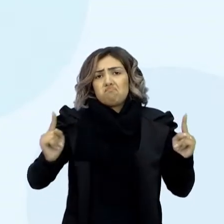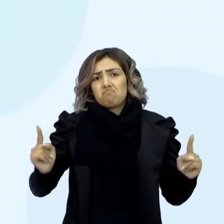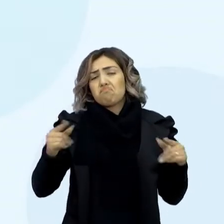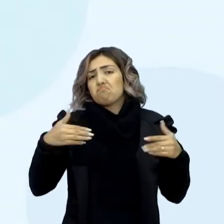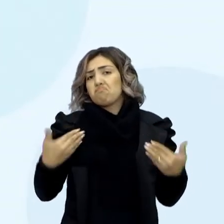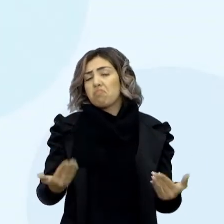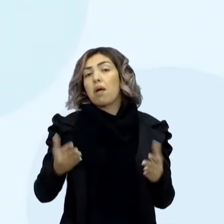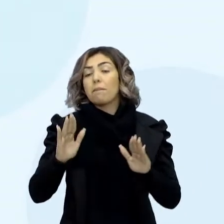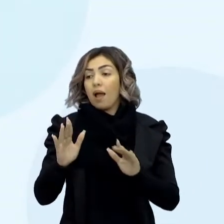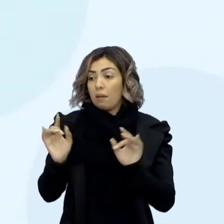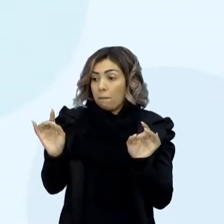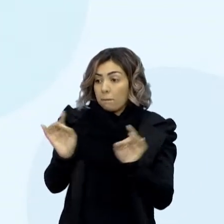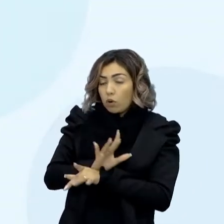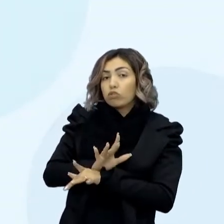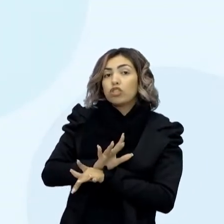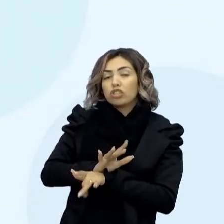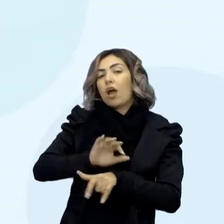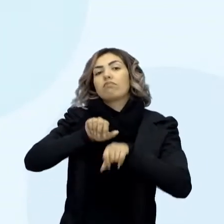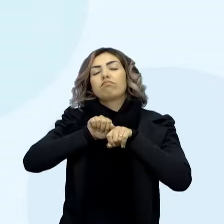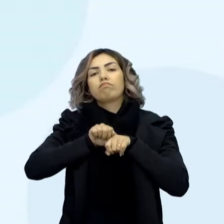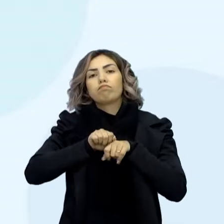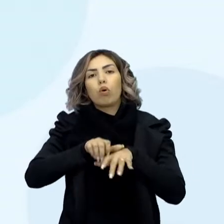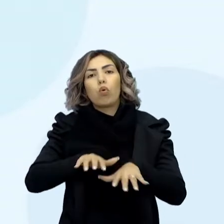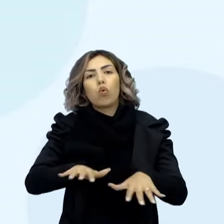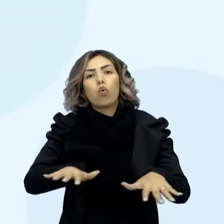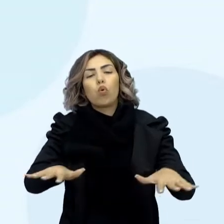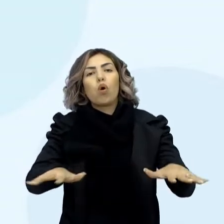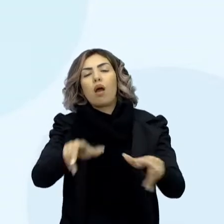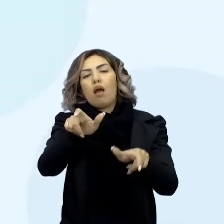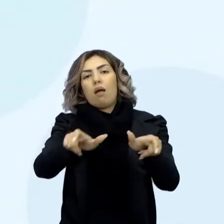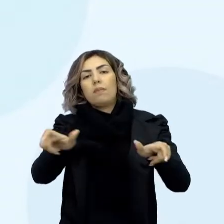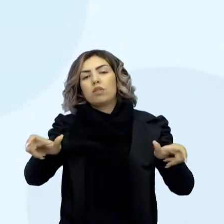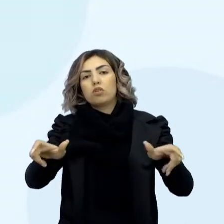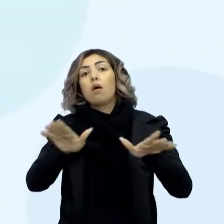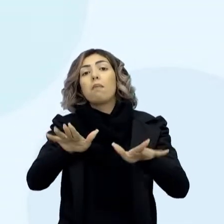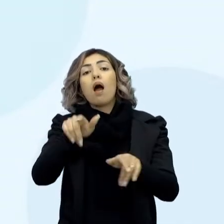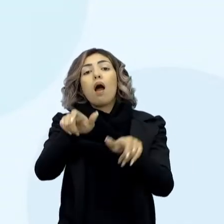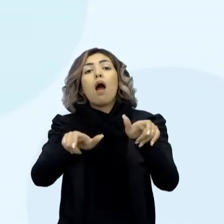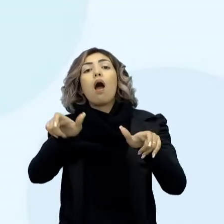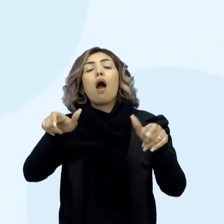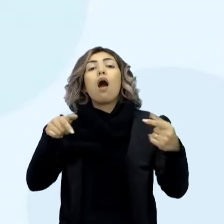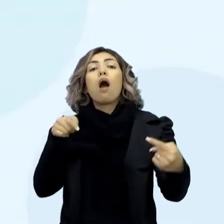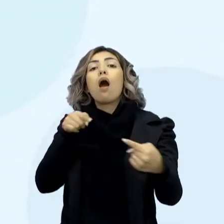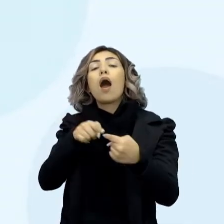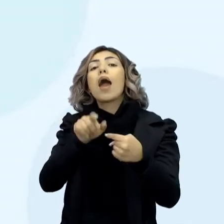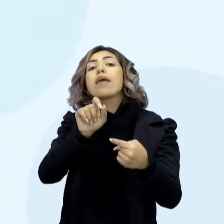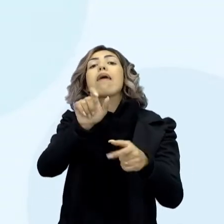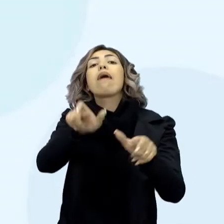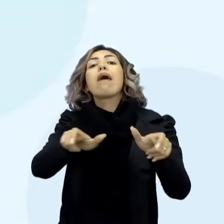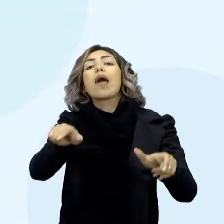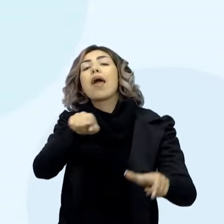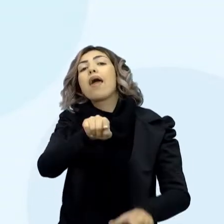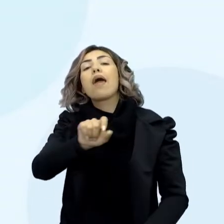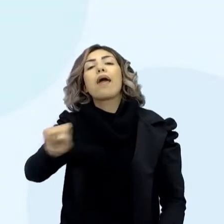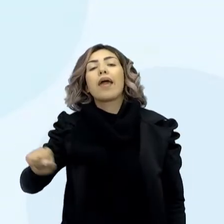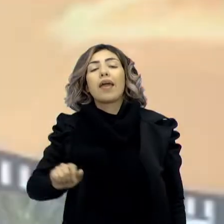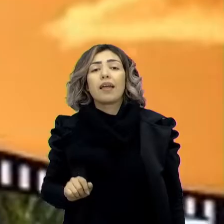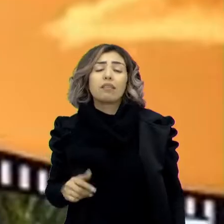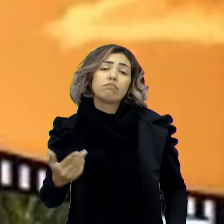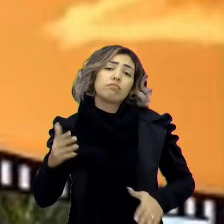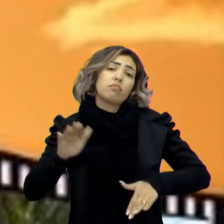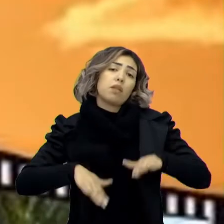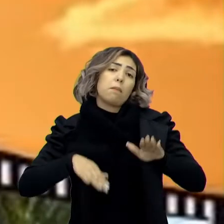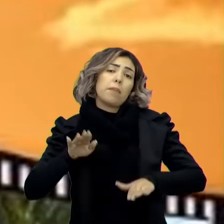tem que ser distribuído, ser levado ao público. E quem é o público-alvo dessa produção, deste produto? Aí depende muito